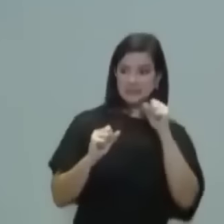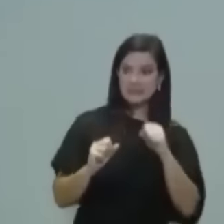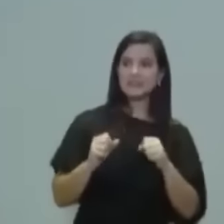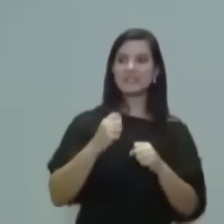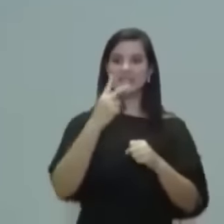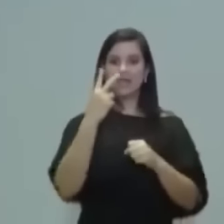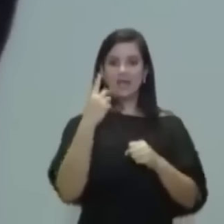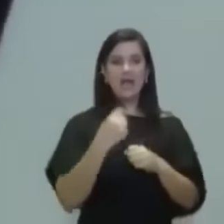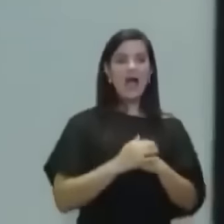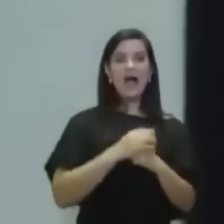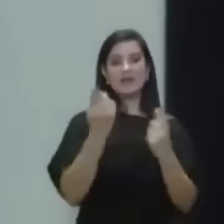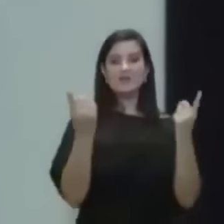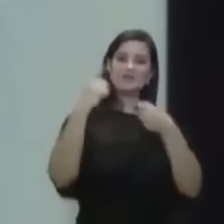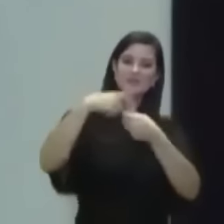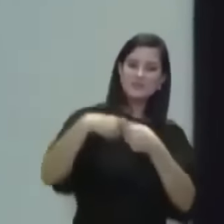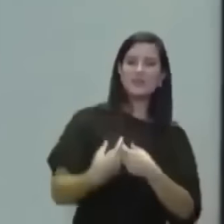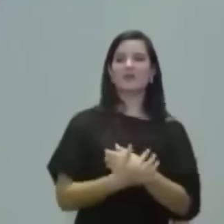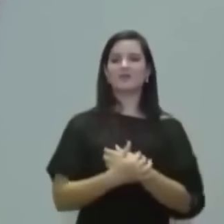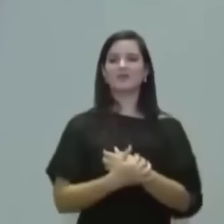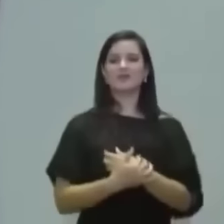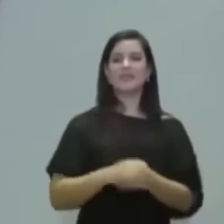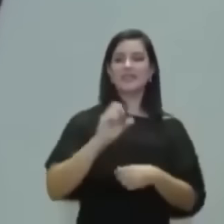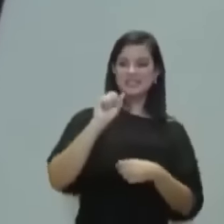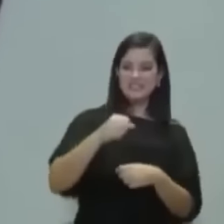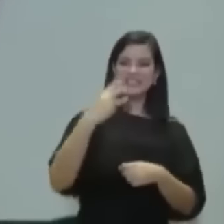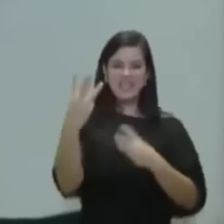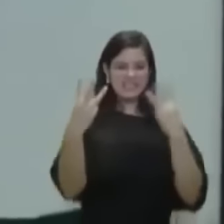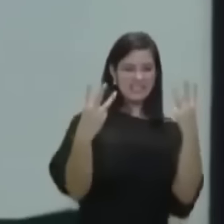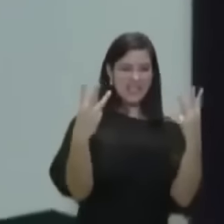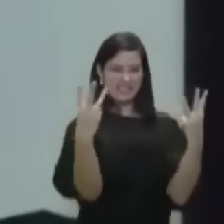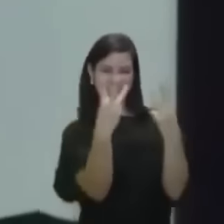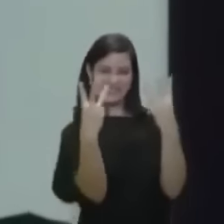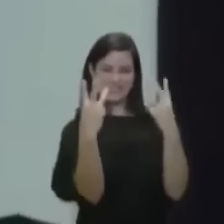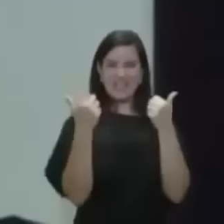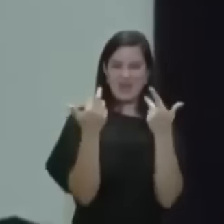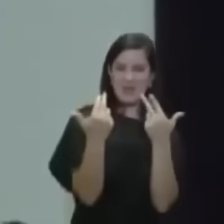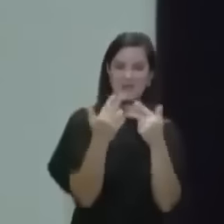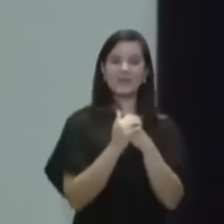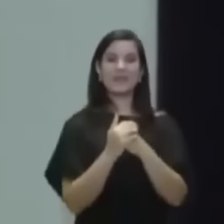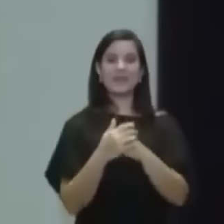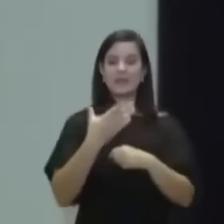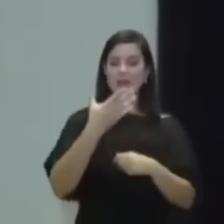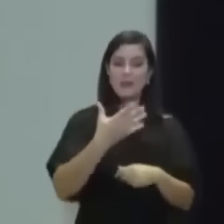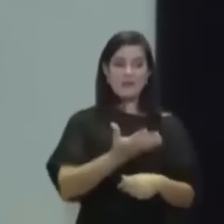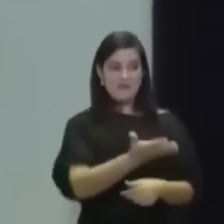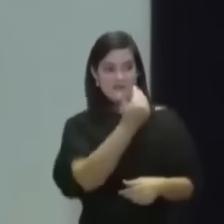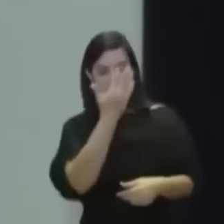Pedro. Terceira vez: tu me amas? Sim, Senhor, 3-3, Pedro. Pedro,